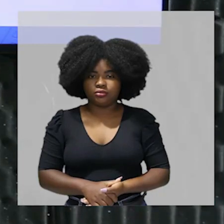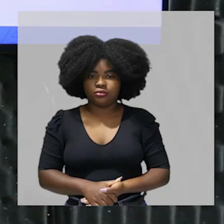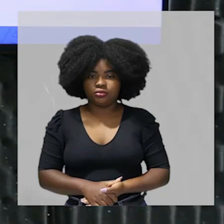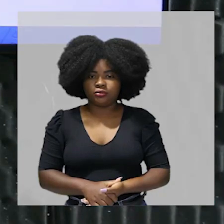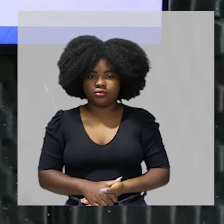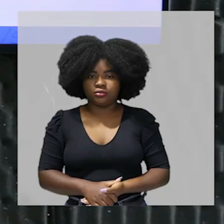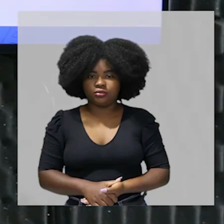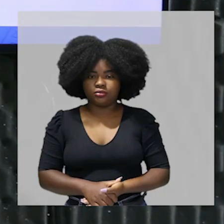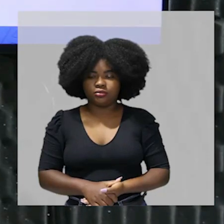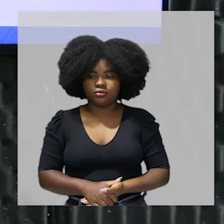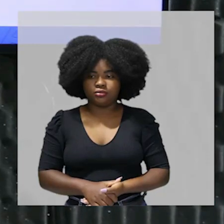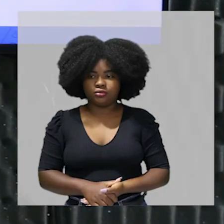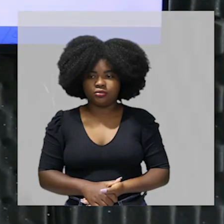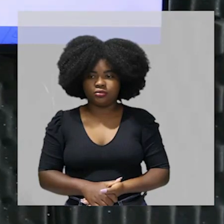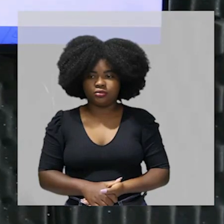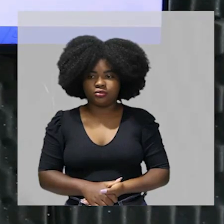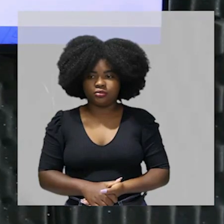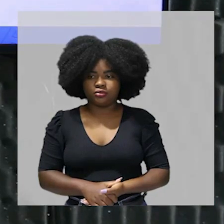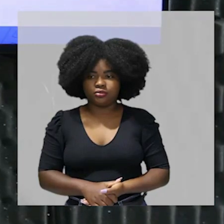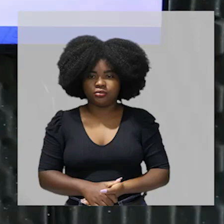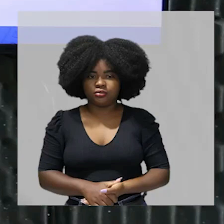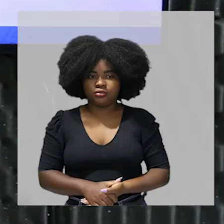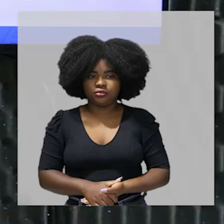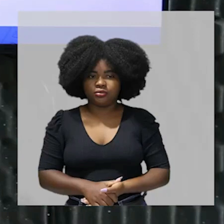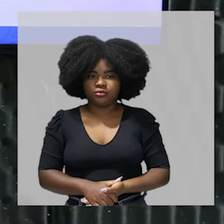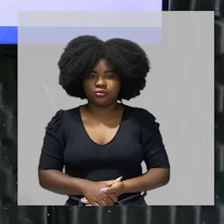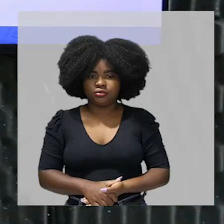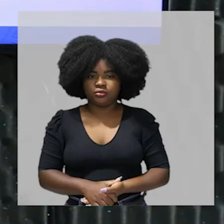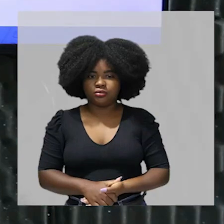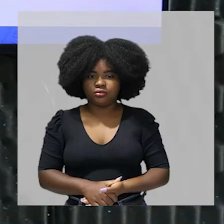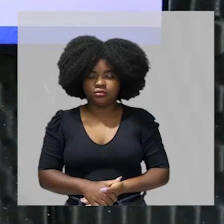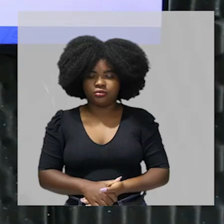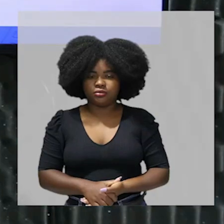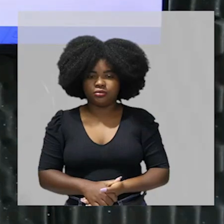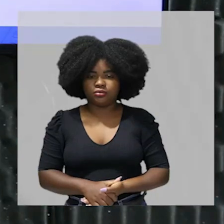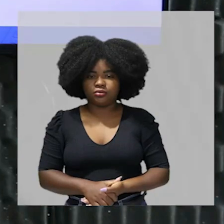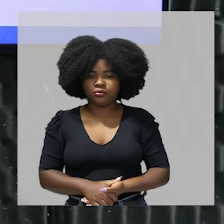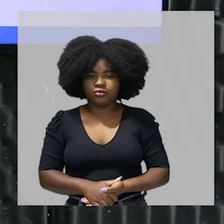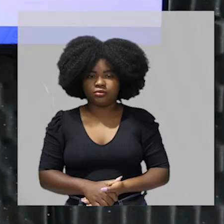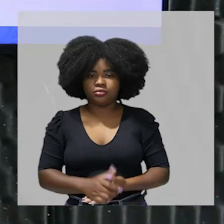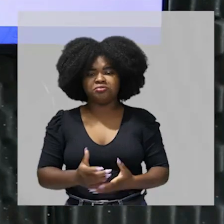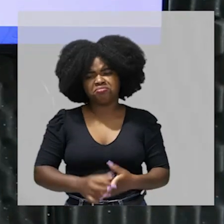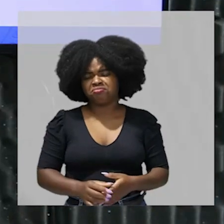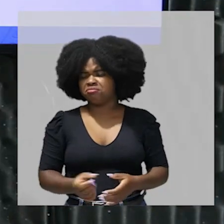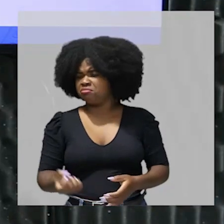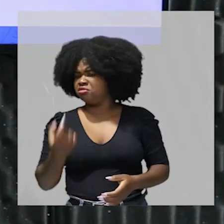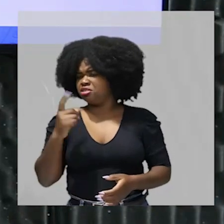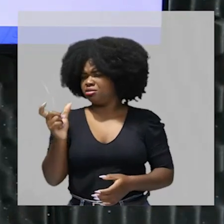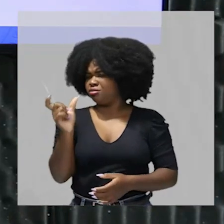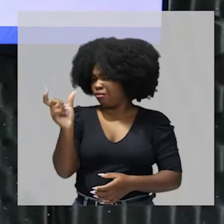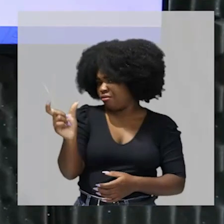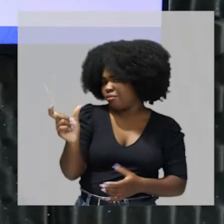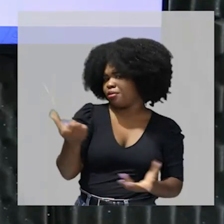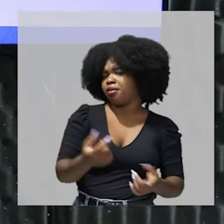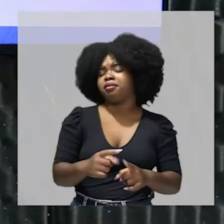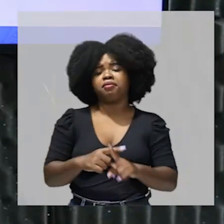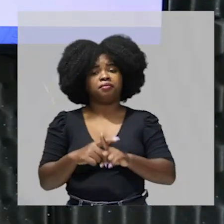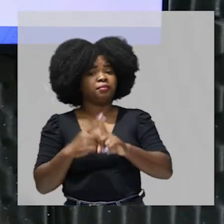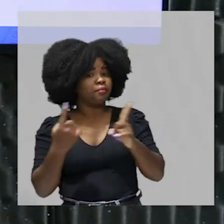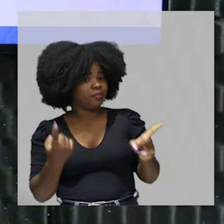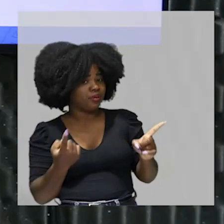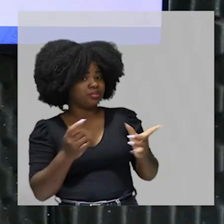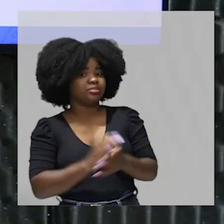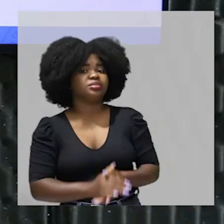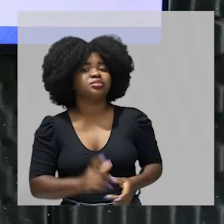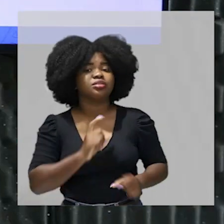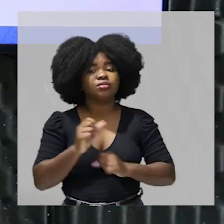o cu e coque todas essas danças religiosas da tribo né nomes estranhos para nós mas aqui Obra de